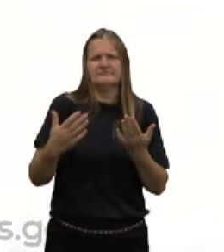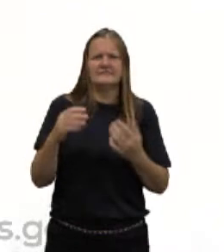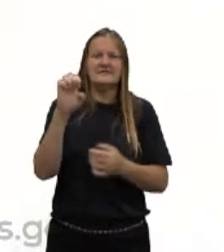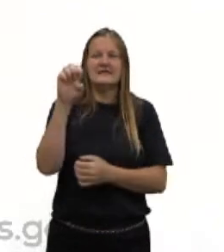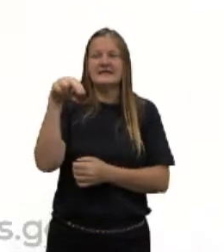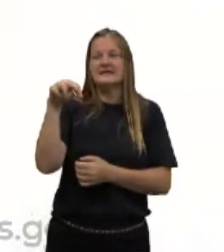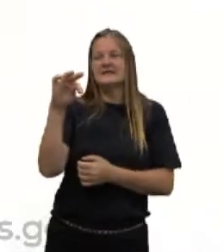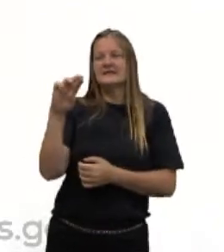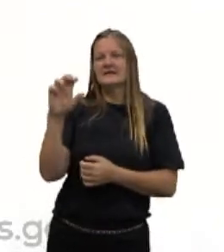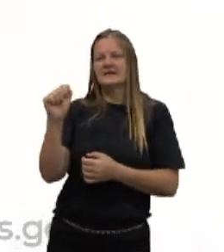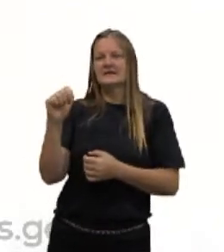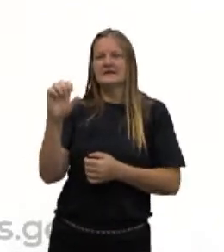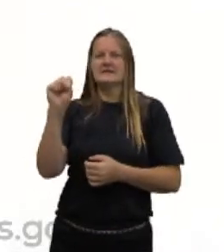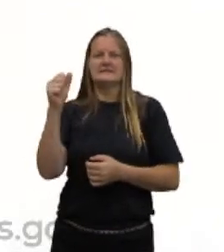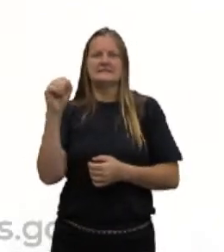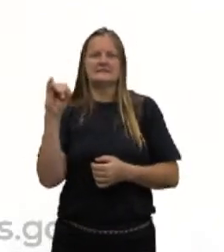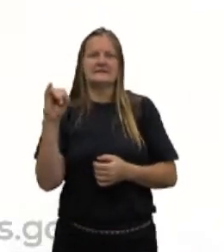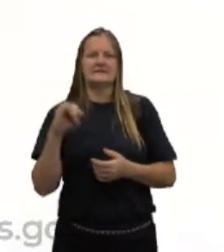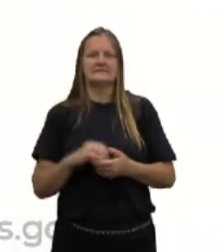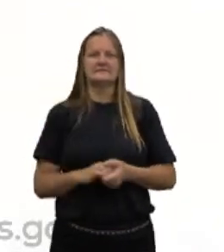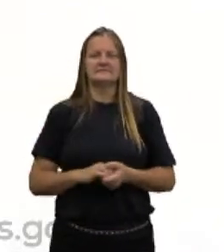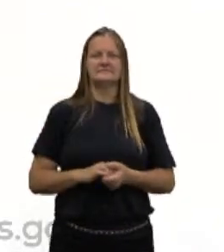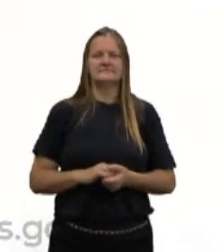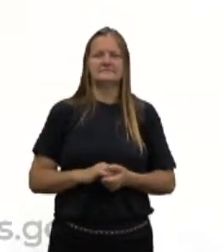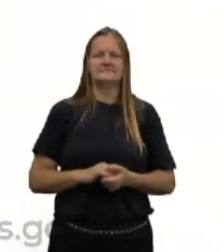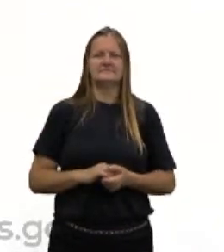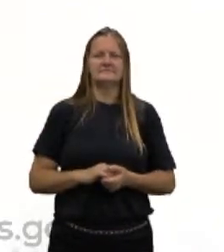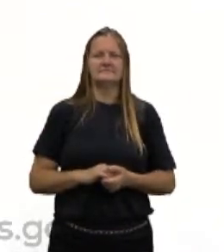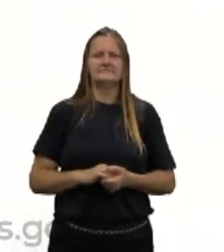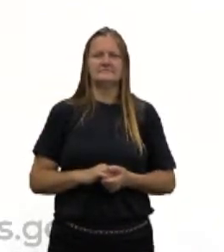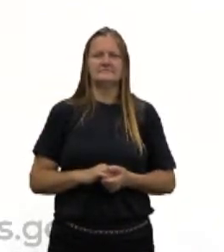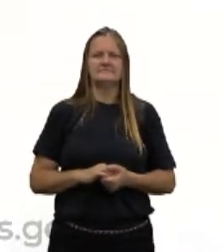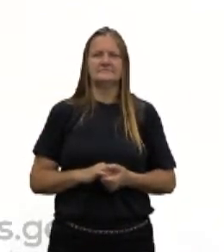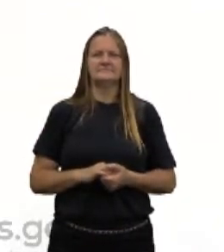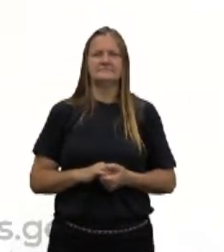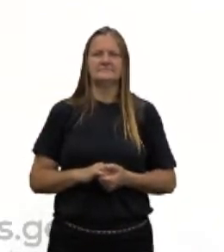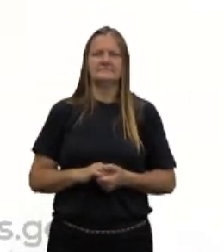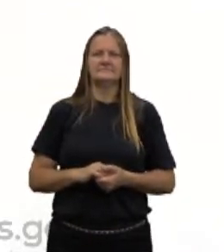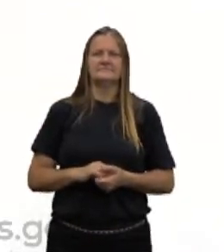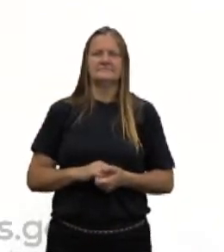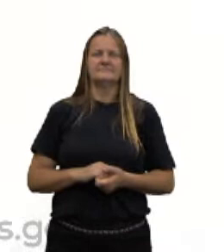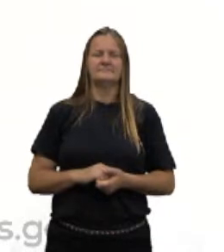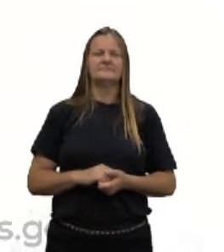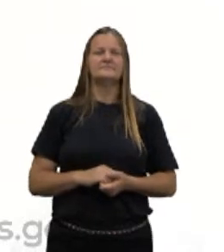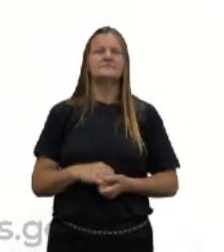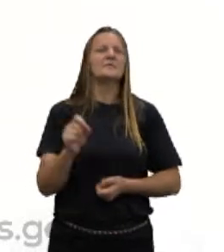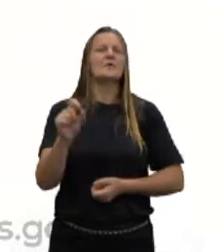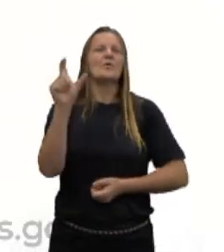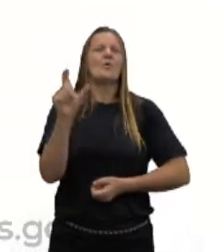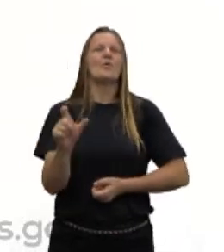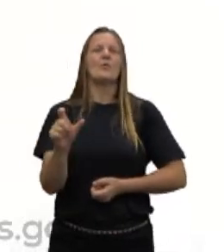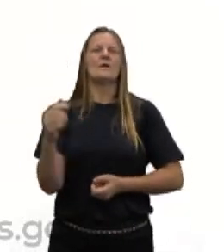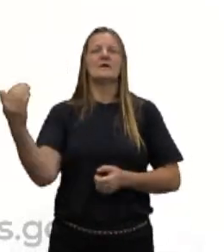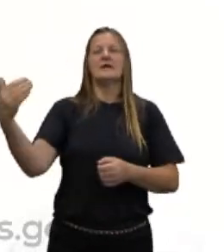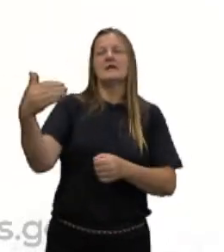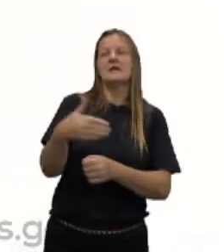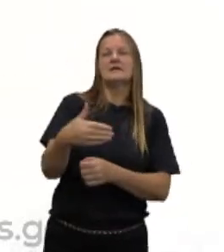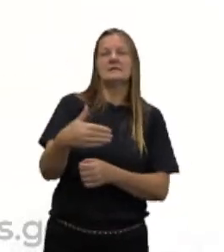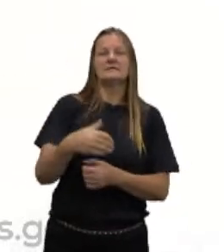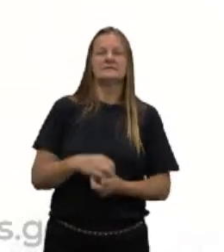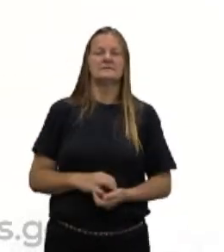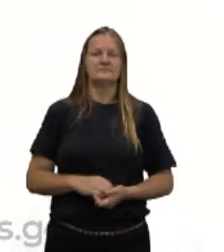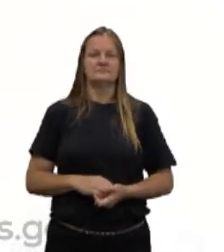em dezembro. Não tenho nem ideia. Não, não sabe? Vamos pensar assim. Quem entra?